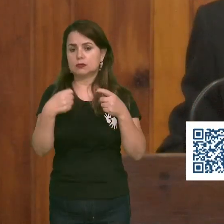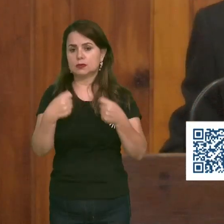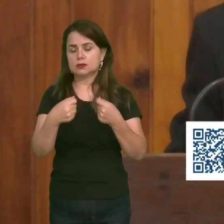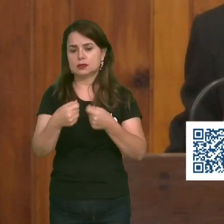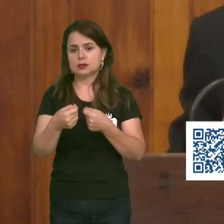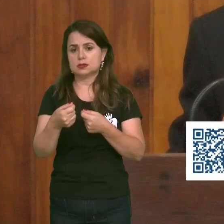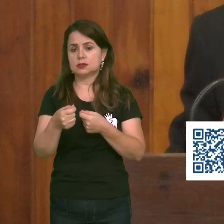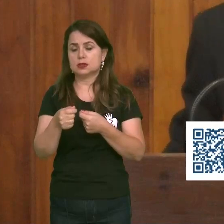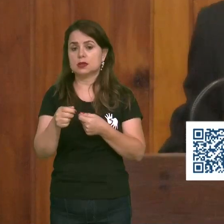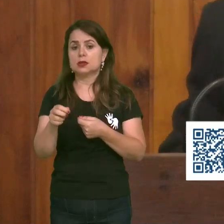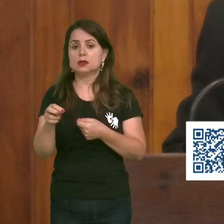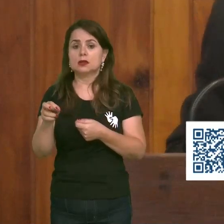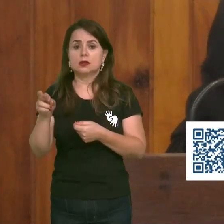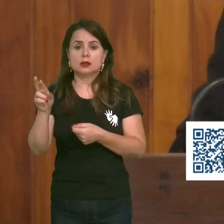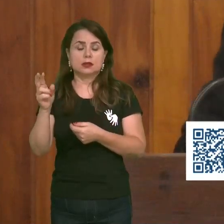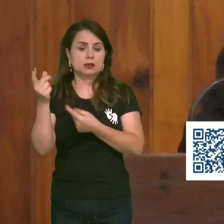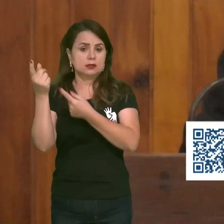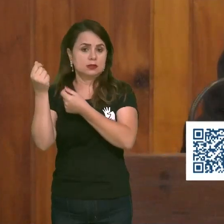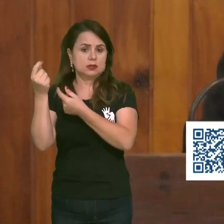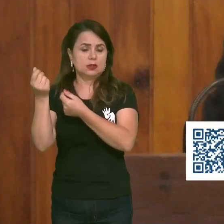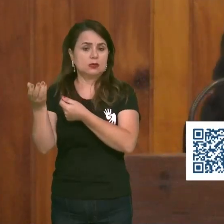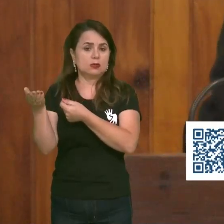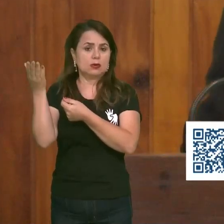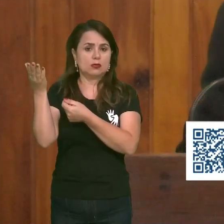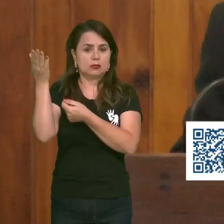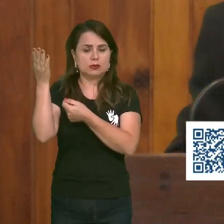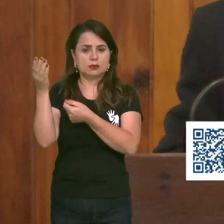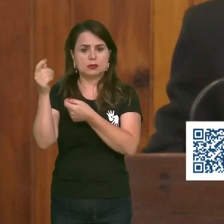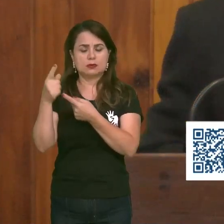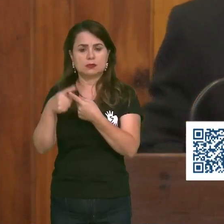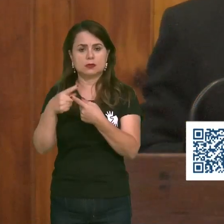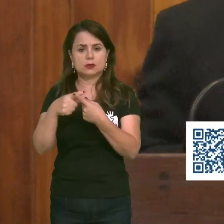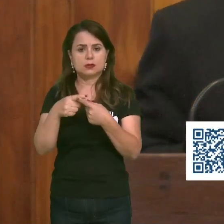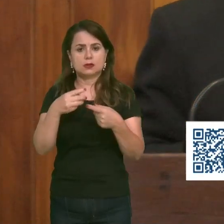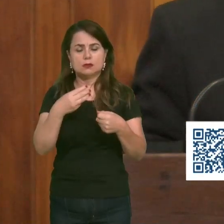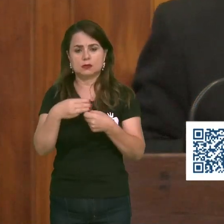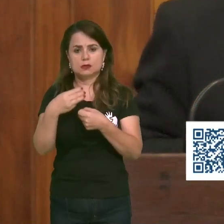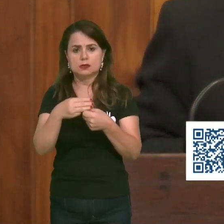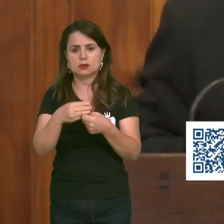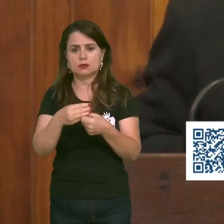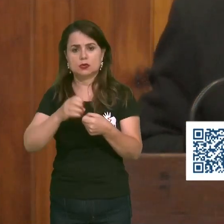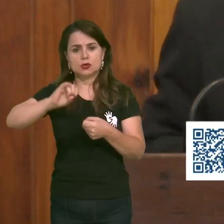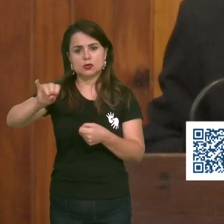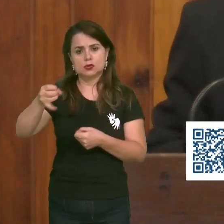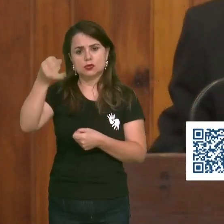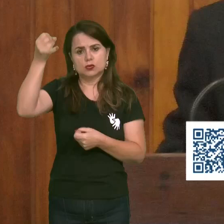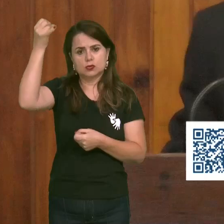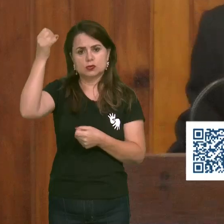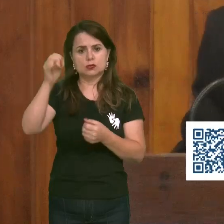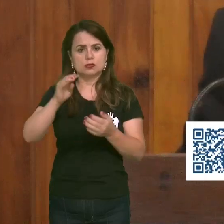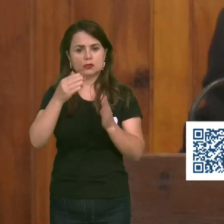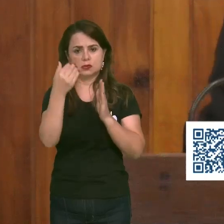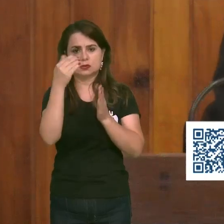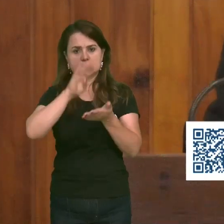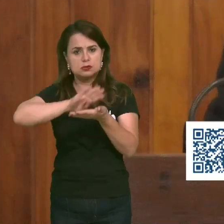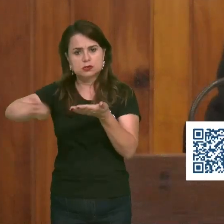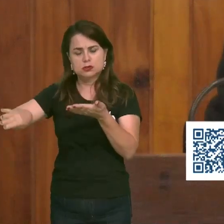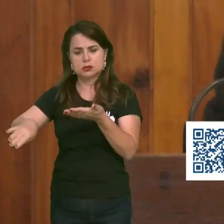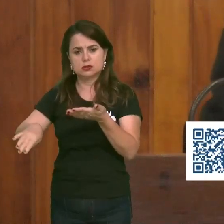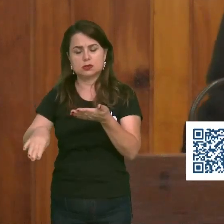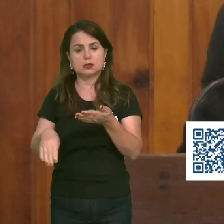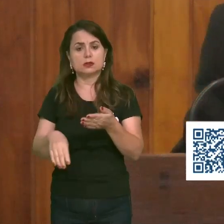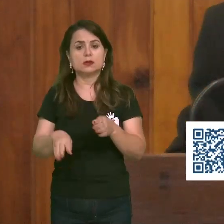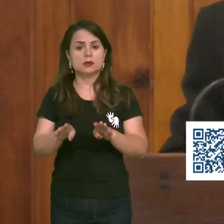Pois quando a Municipalidade retira todos os juros encargos referentes ao atraso de pagamento